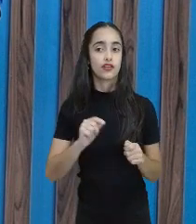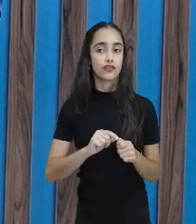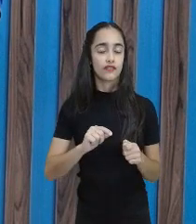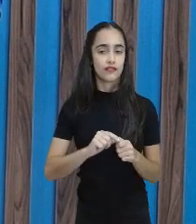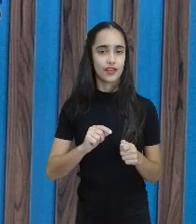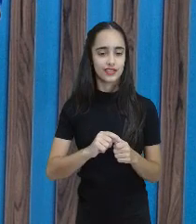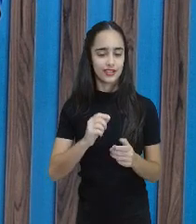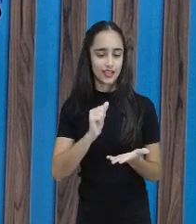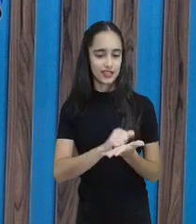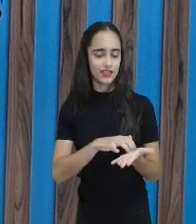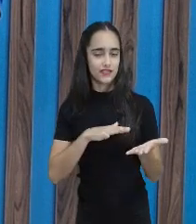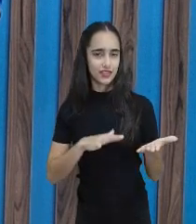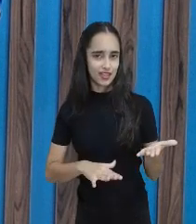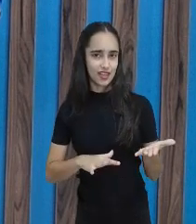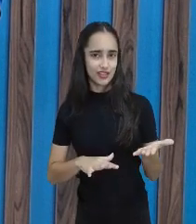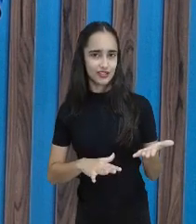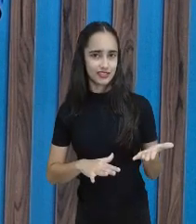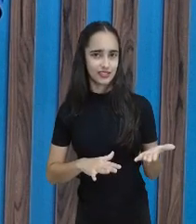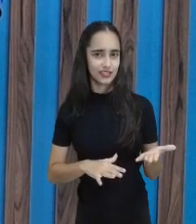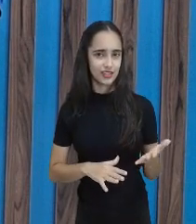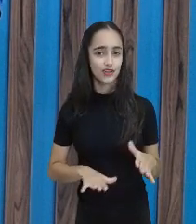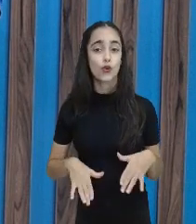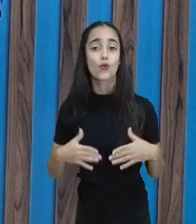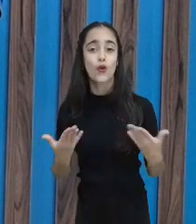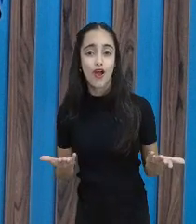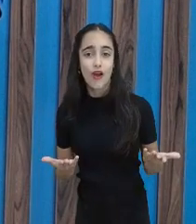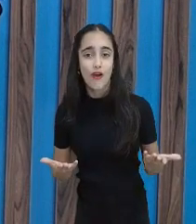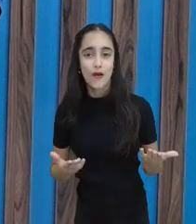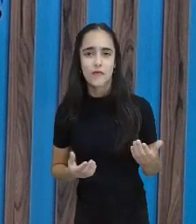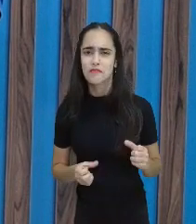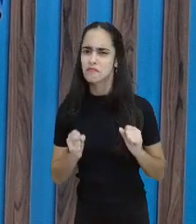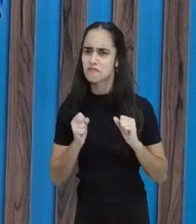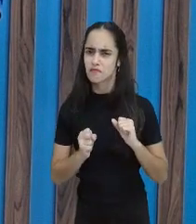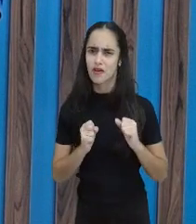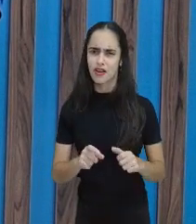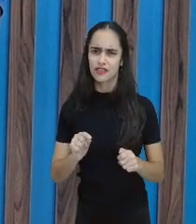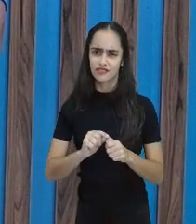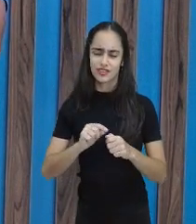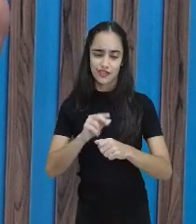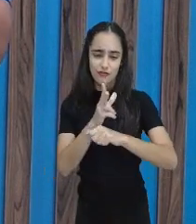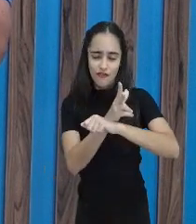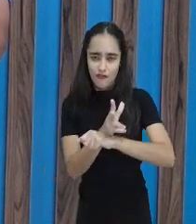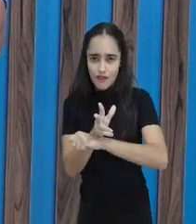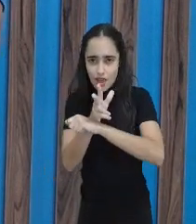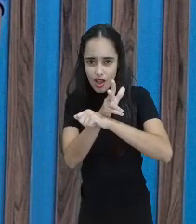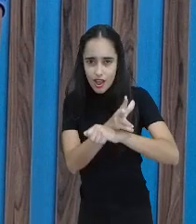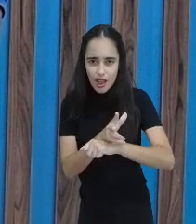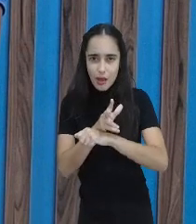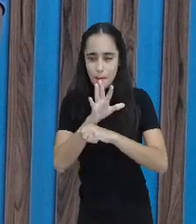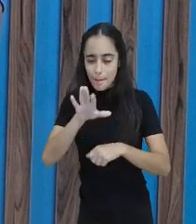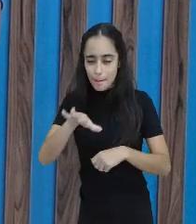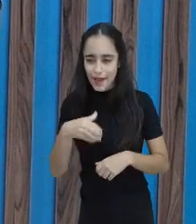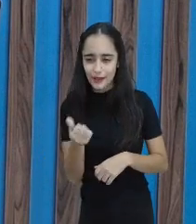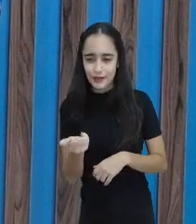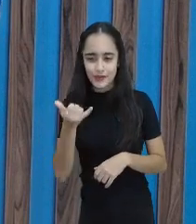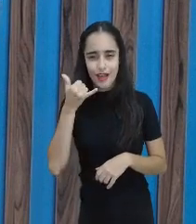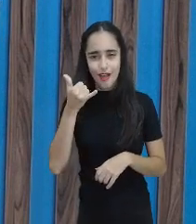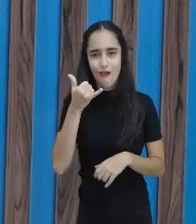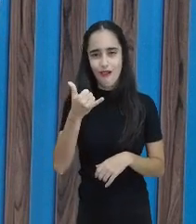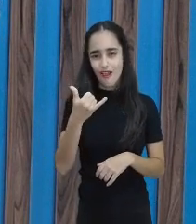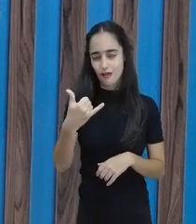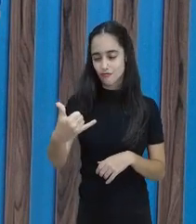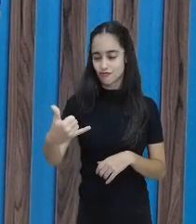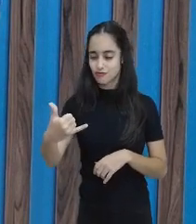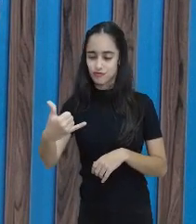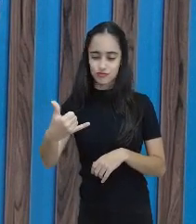de atividades. Sabe qual é? Você vai gravar um vídeo. Você já gravou algum vídeo? Pegou aí o celular e fez uma gravação